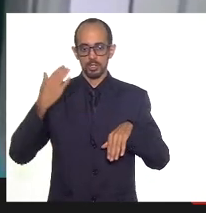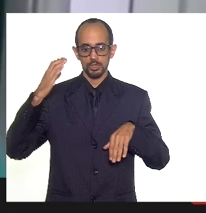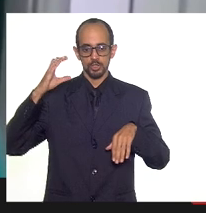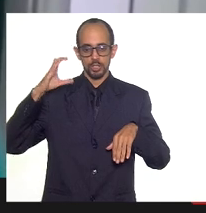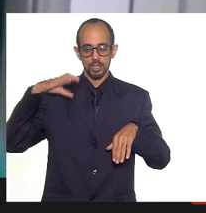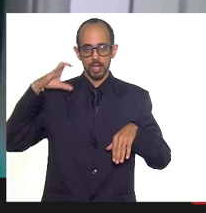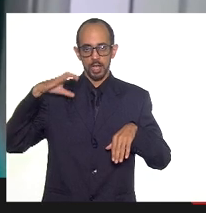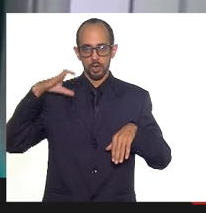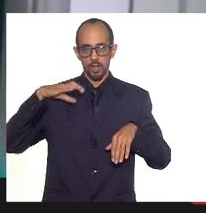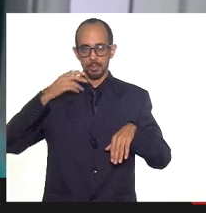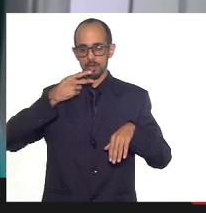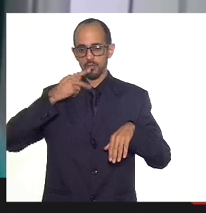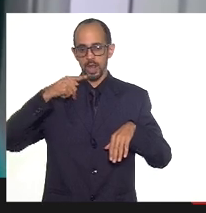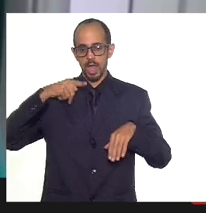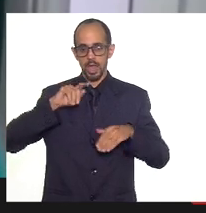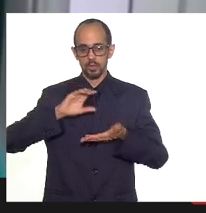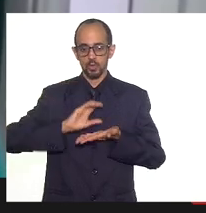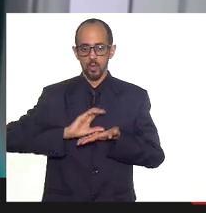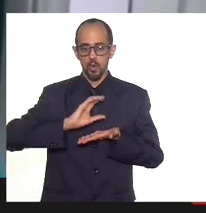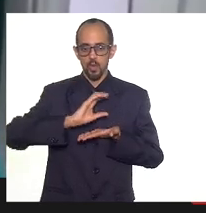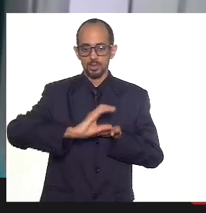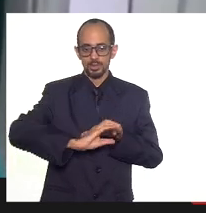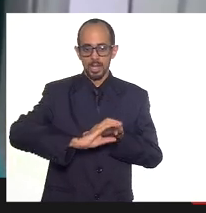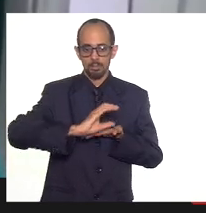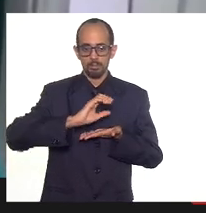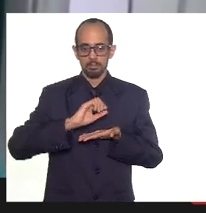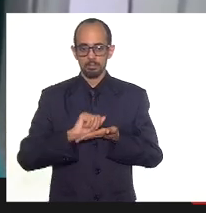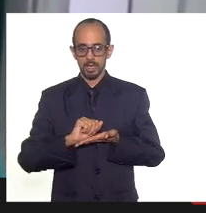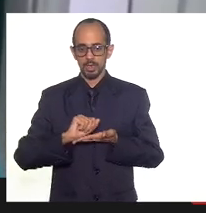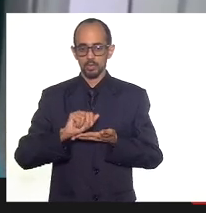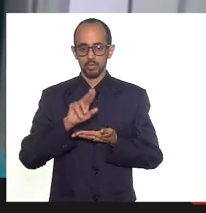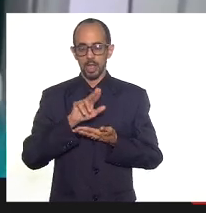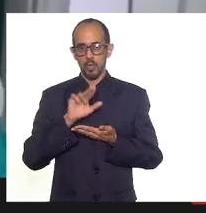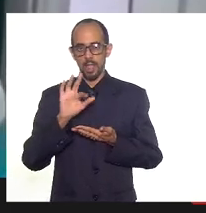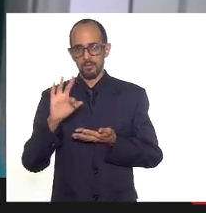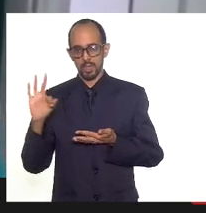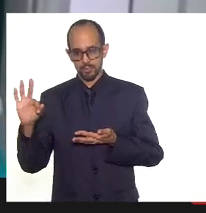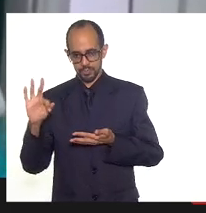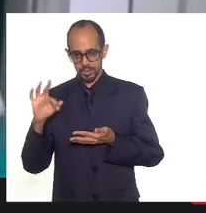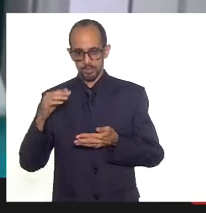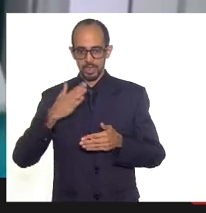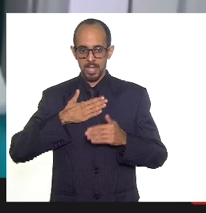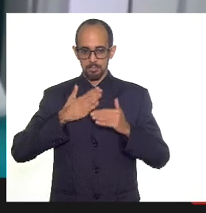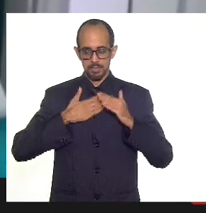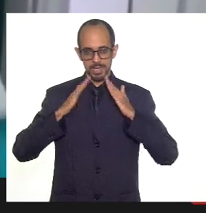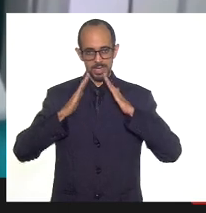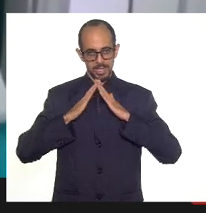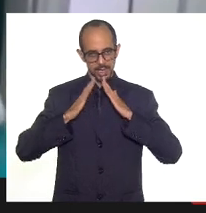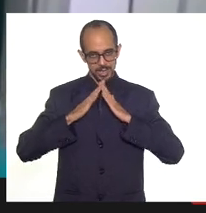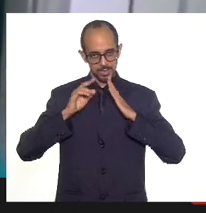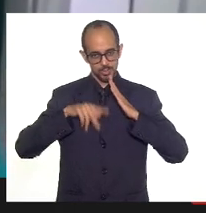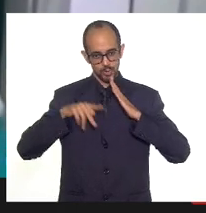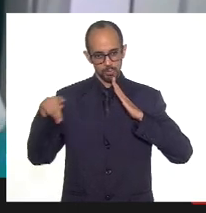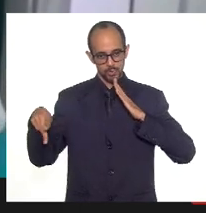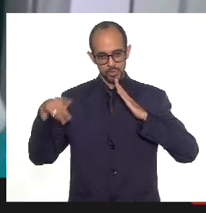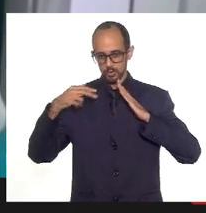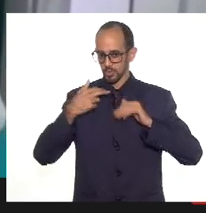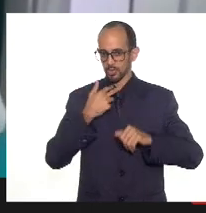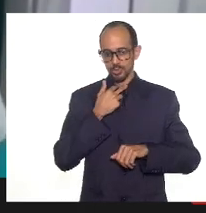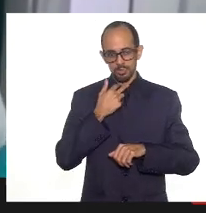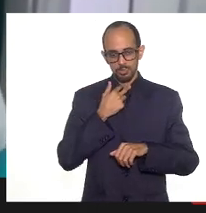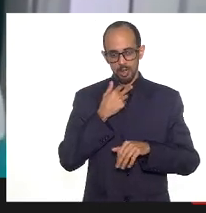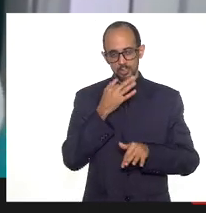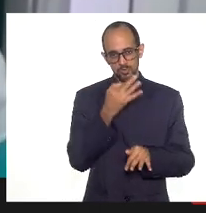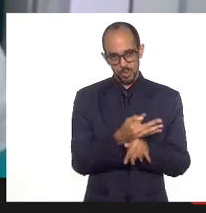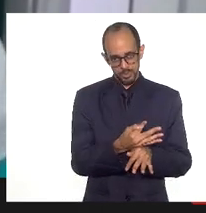orçamentário a que está submetido à Universidade Federal Fluminense, né? Que é a minha casa, né? Onde eu sou professor, não poderia deixar de participar